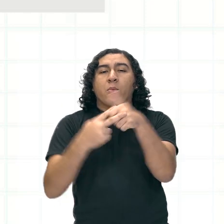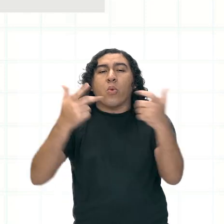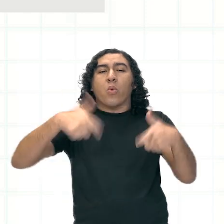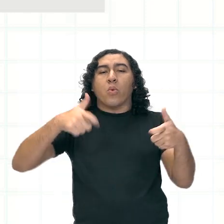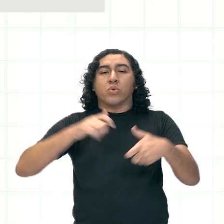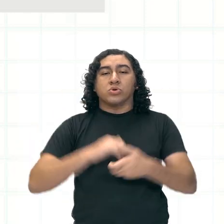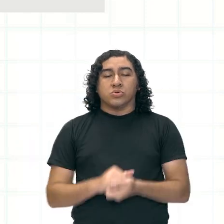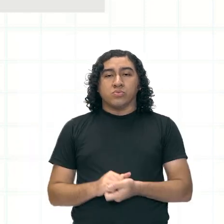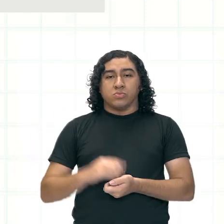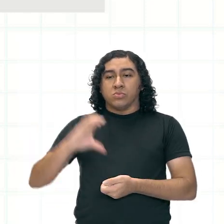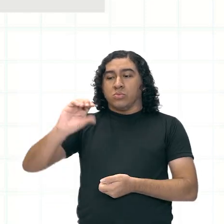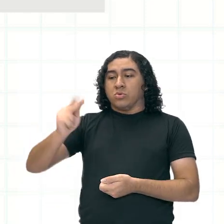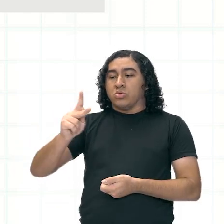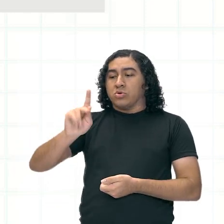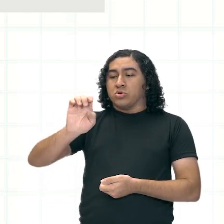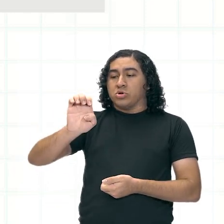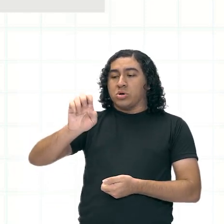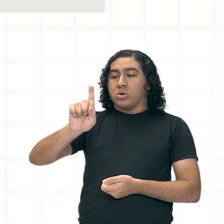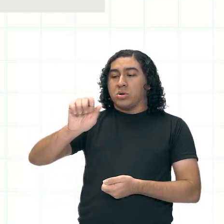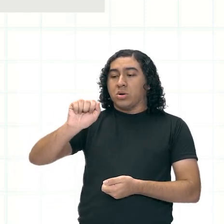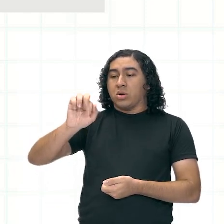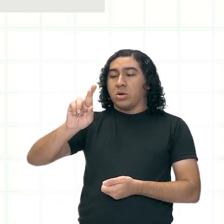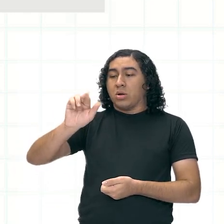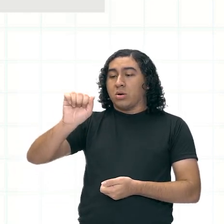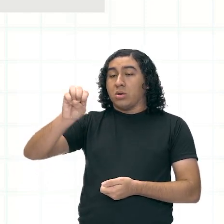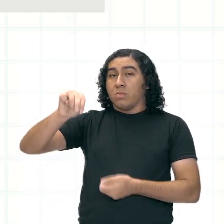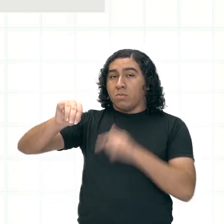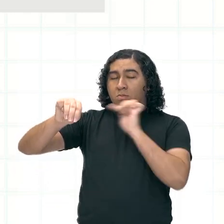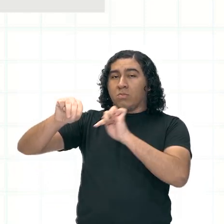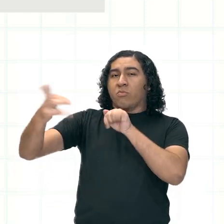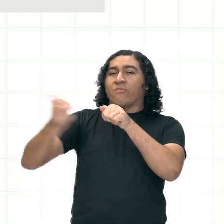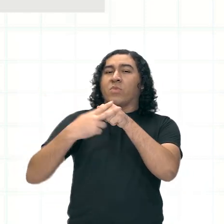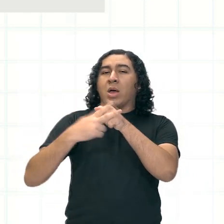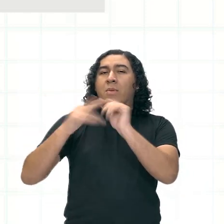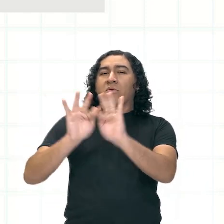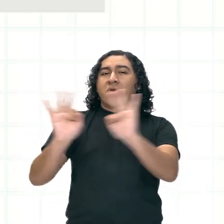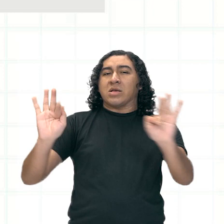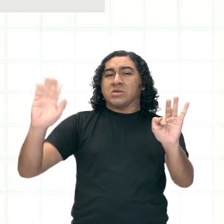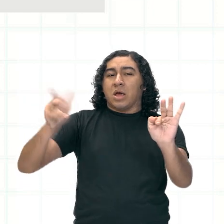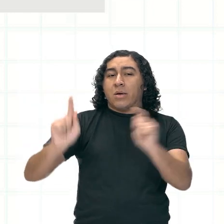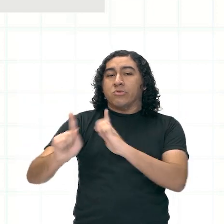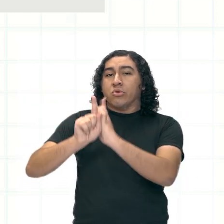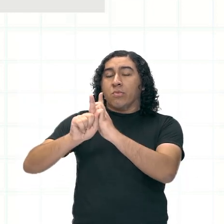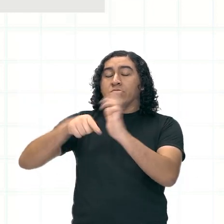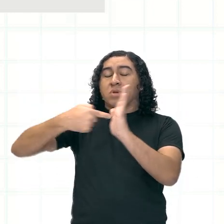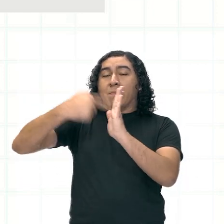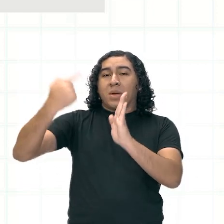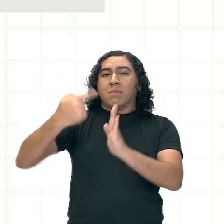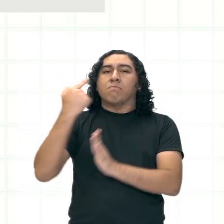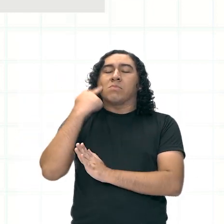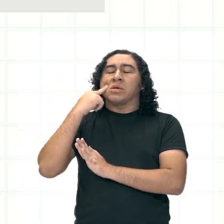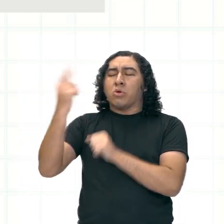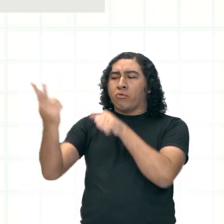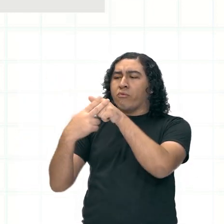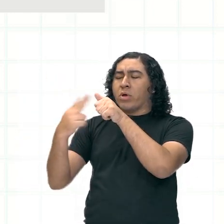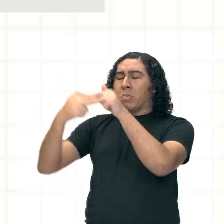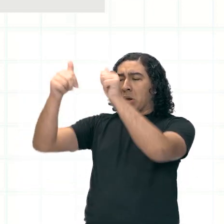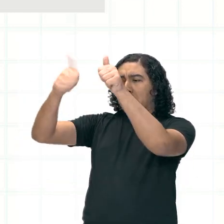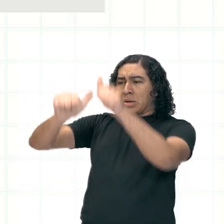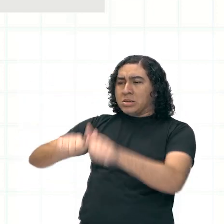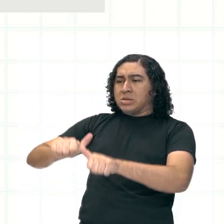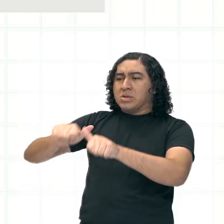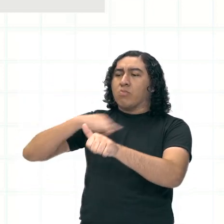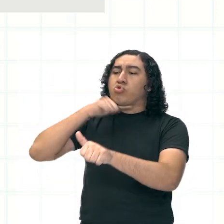nosso verbo, chegaram, está aqui. Localizou o verbo, primeiro passo. Faz a pergunta para o verbo, analisa